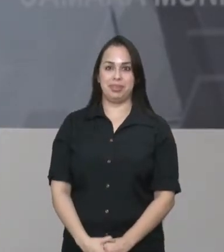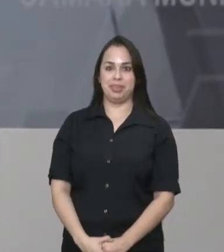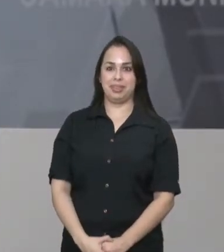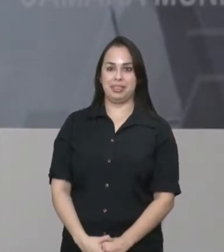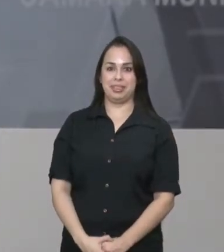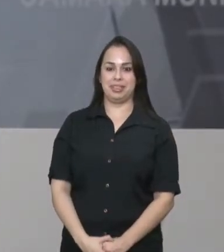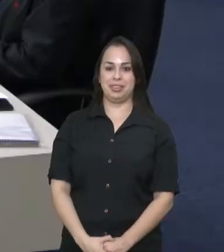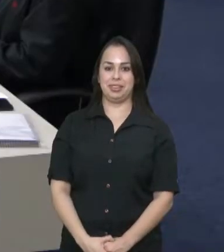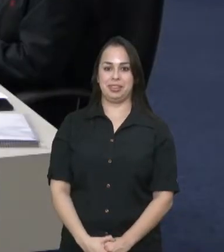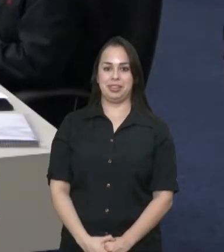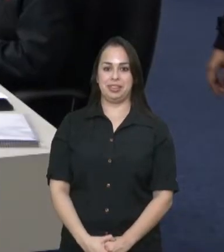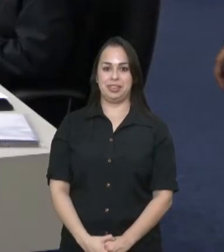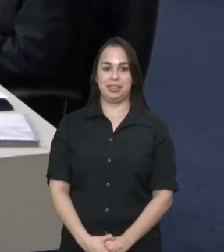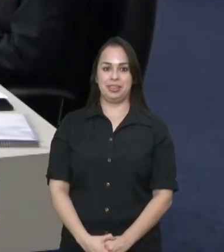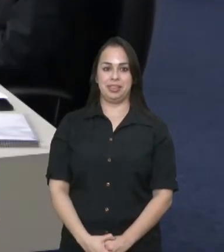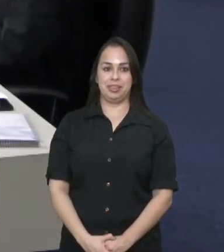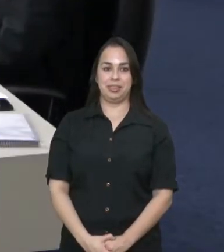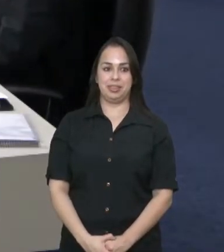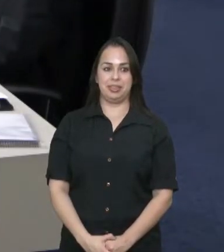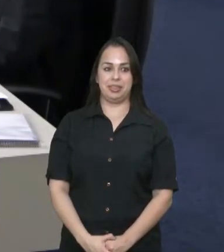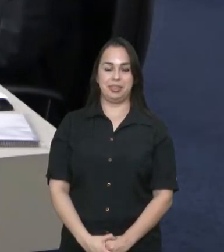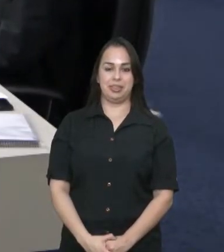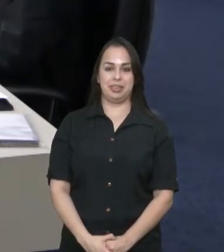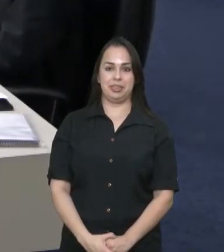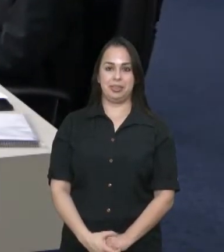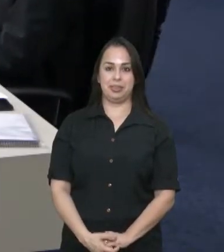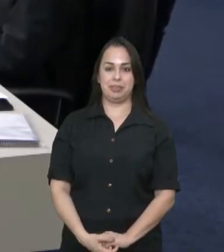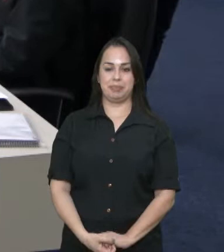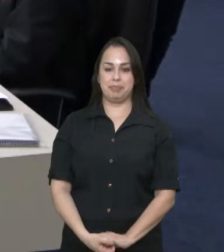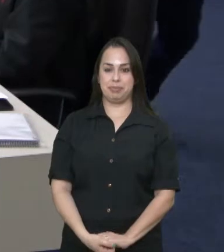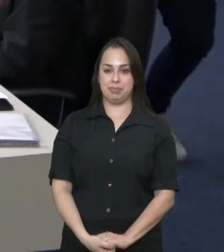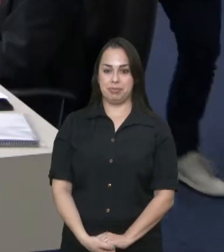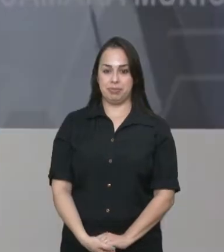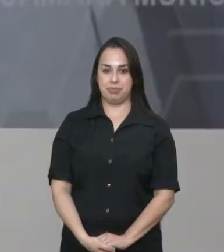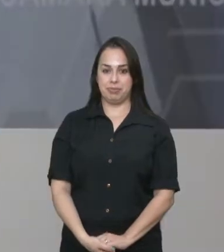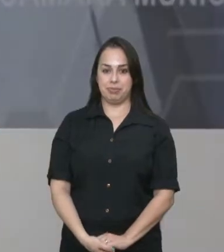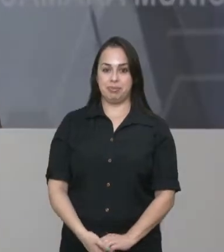Se faltar, você põe aí, que é da Juliana, tá? Tá bom.